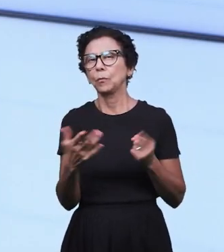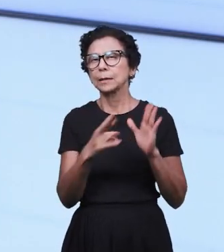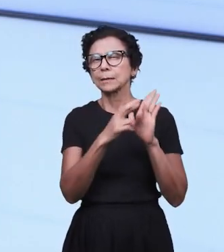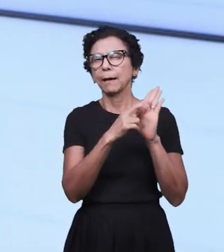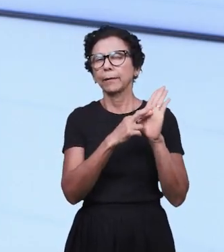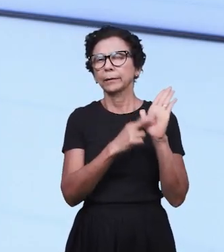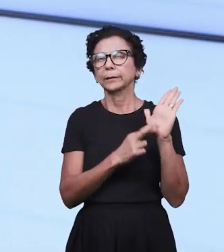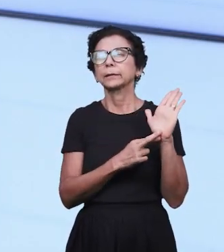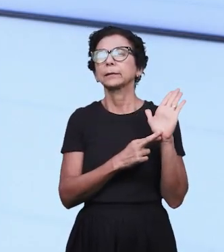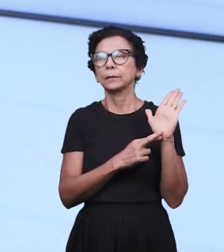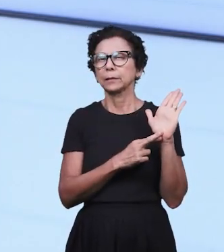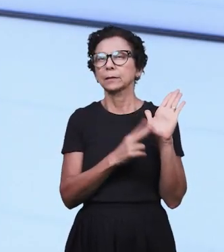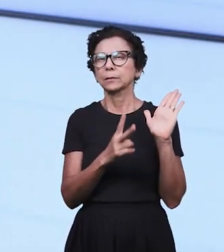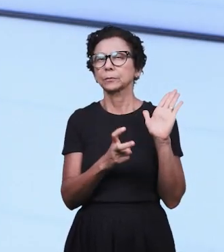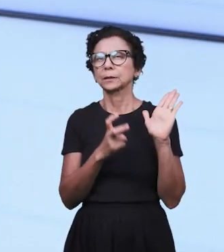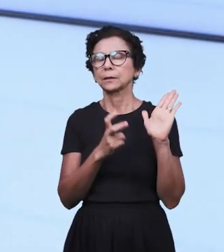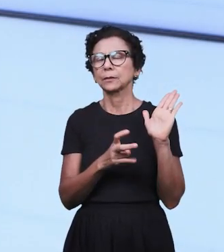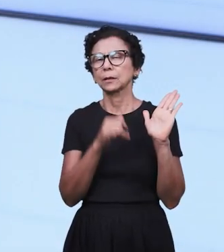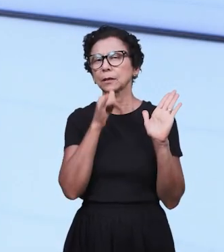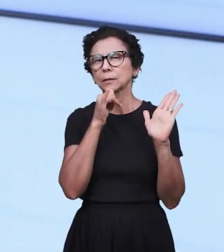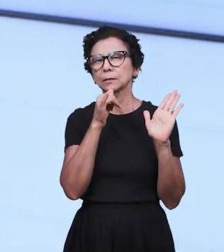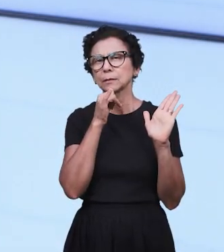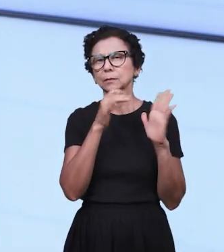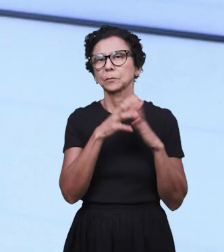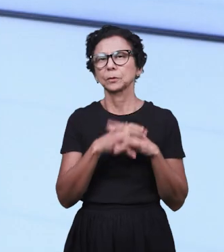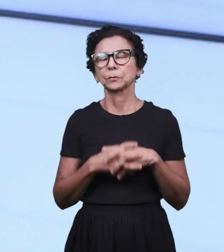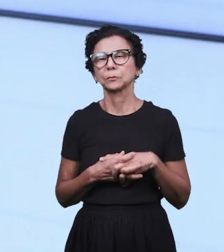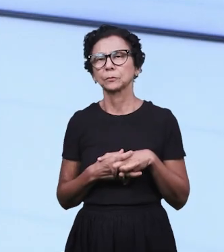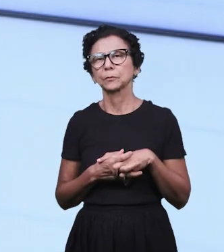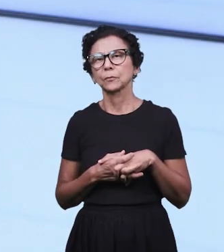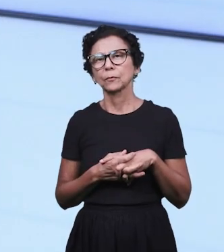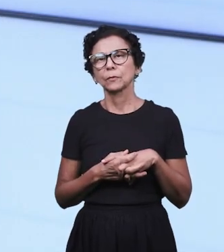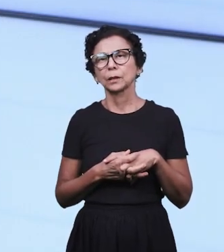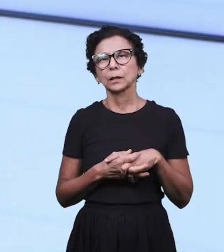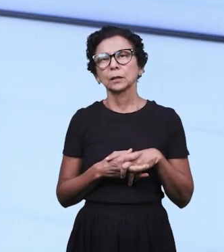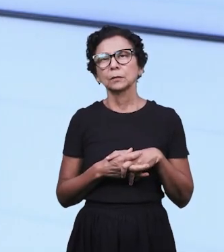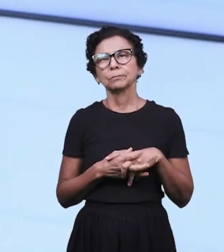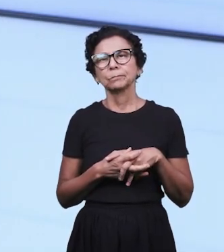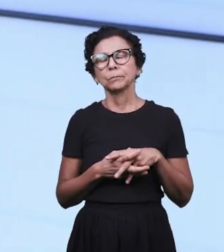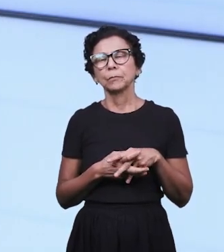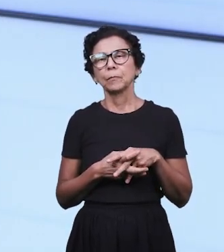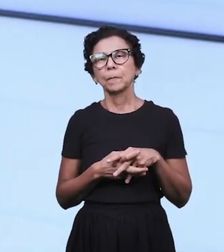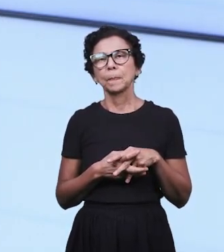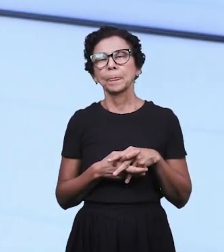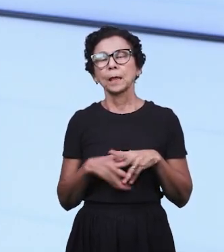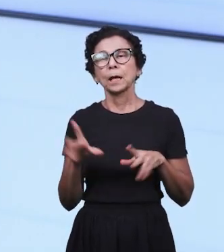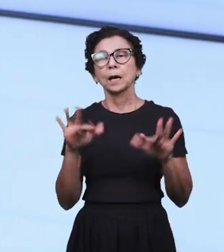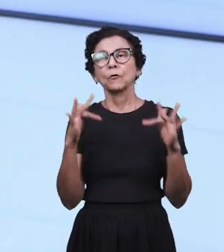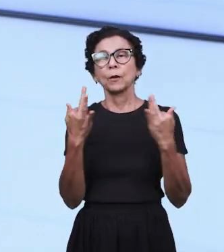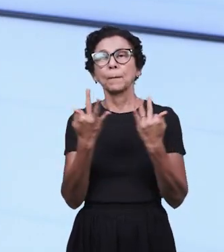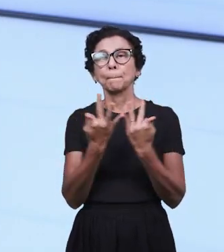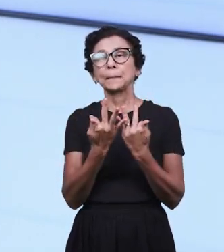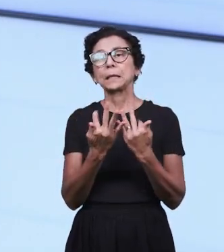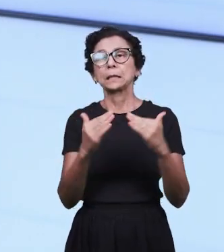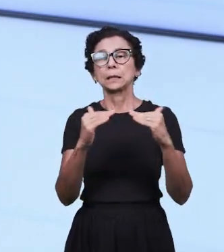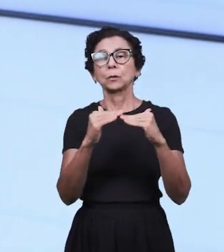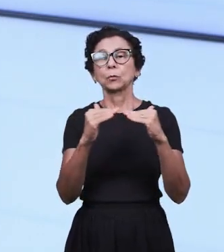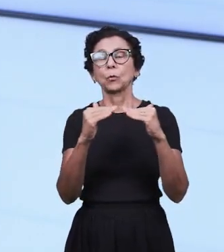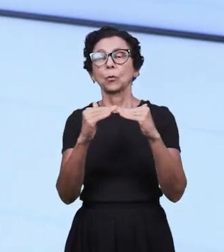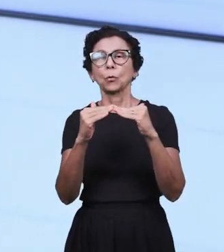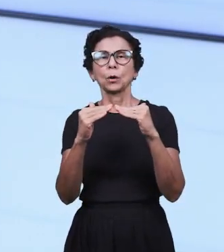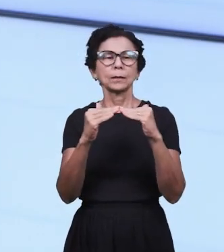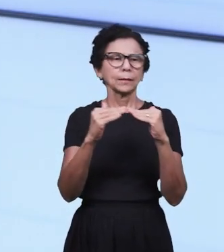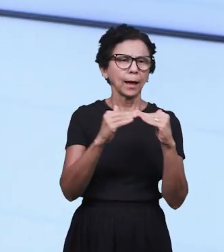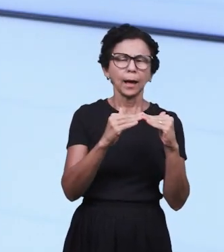que precisam ser observados, como, por exemplo, a concordância de todos os herdeiros. Não pode haver discordância